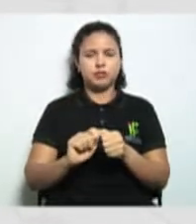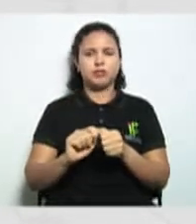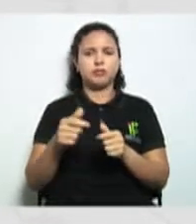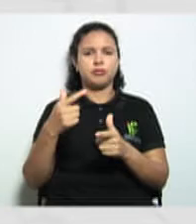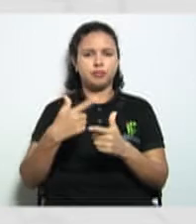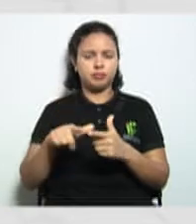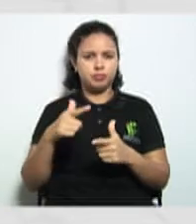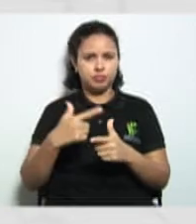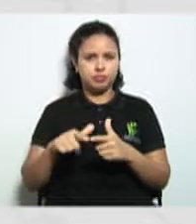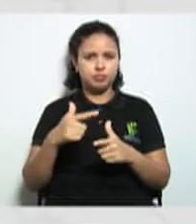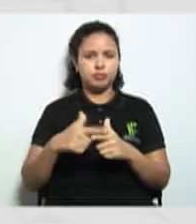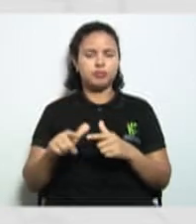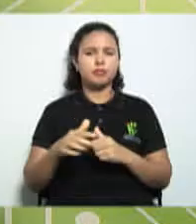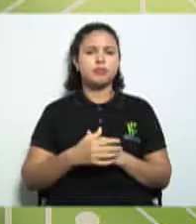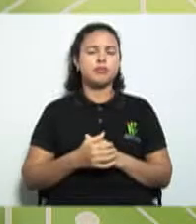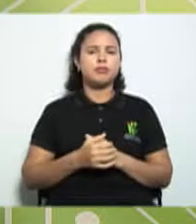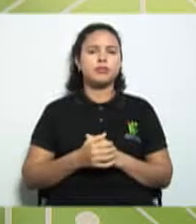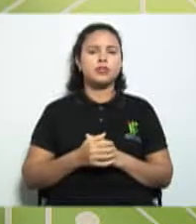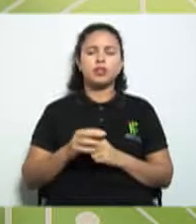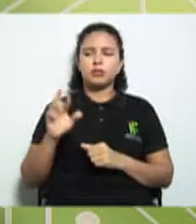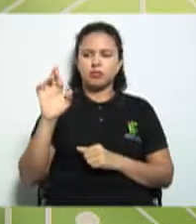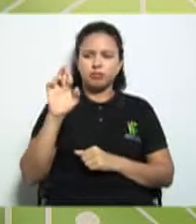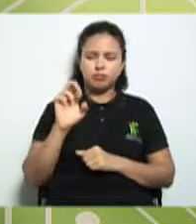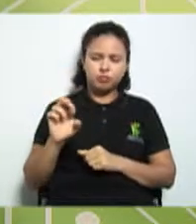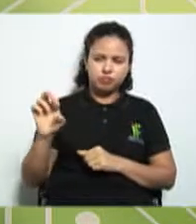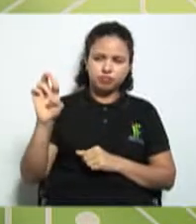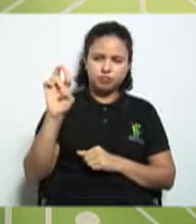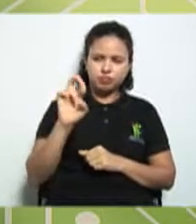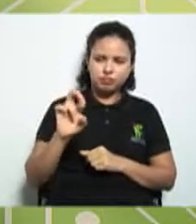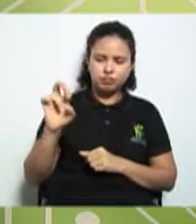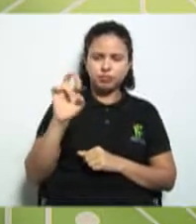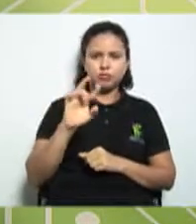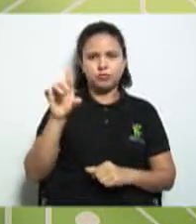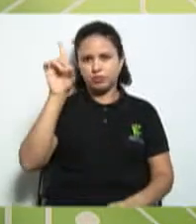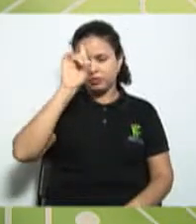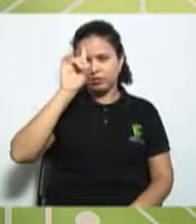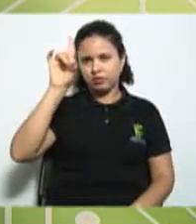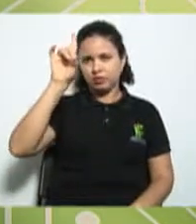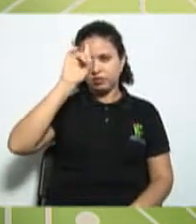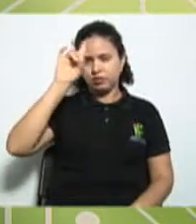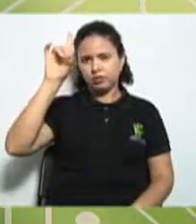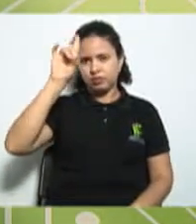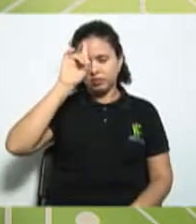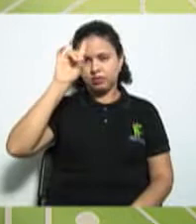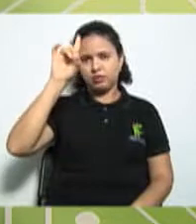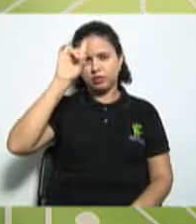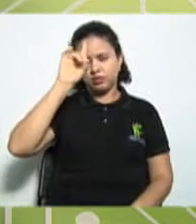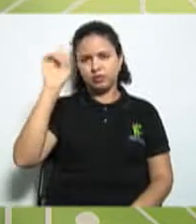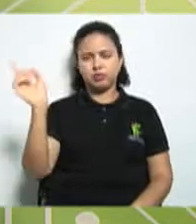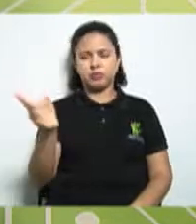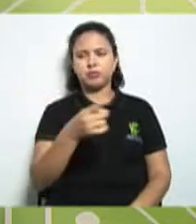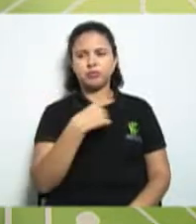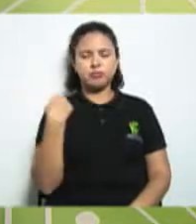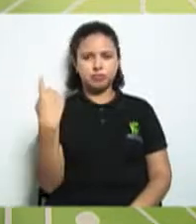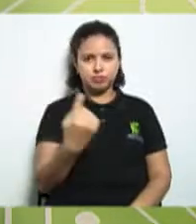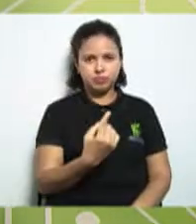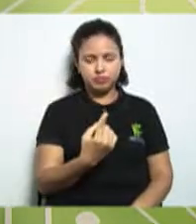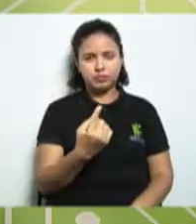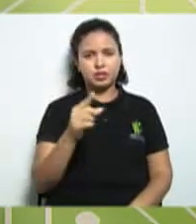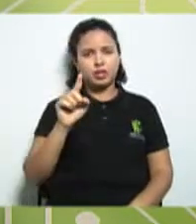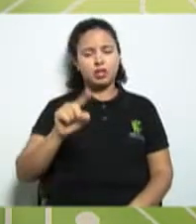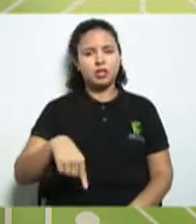problema. Então, é daquilo que eu observo no meu dia a dia, no meu cotidiano, ao meu redor, é